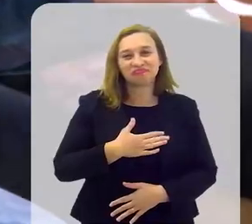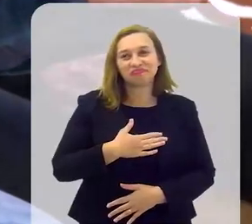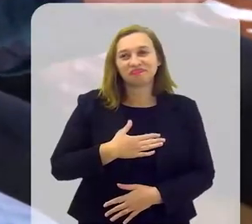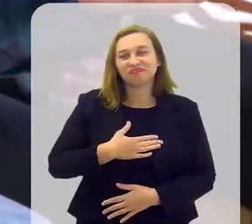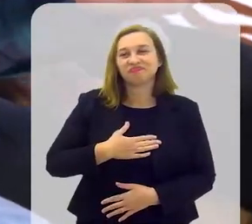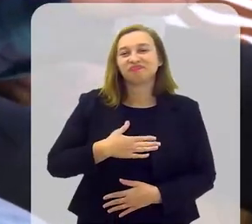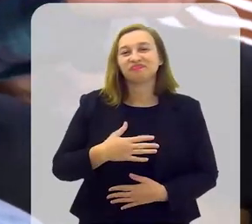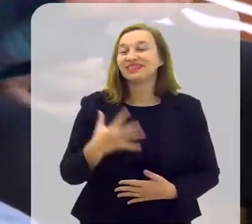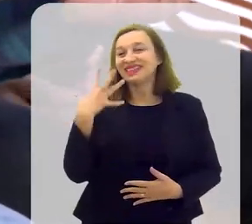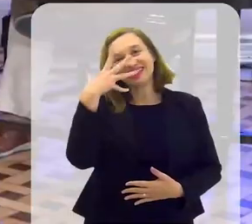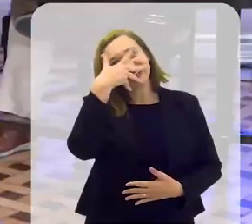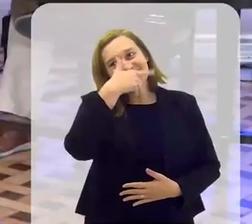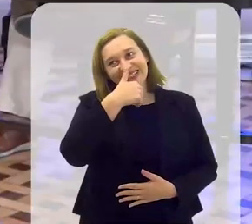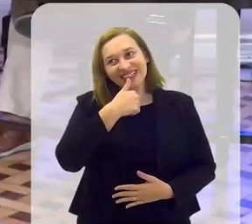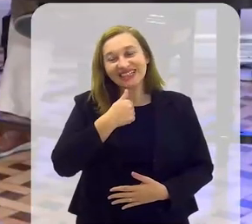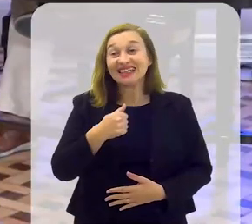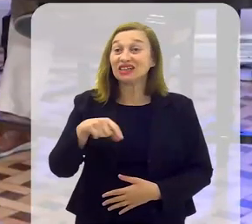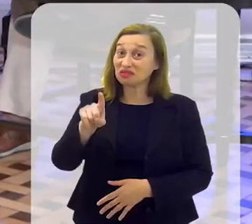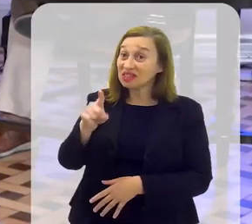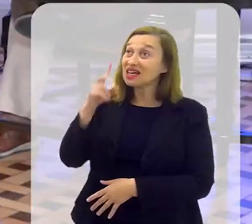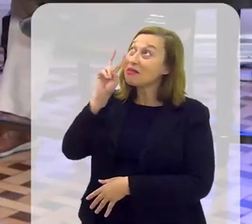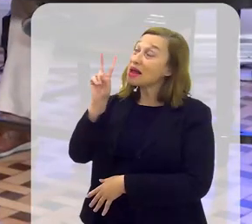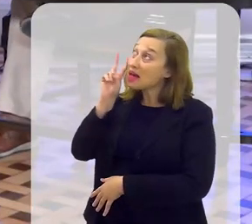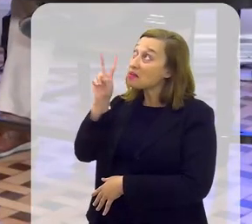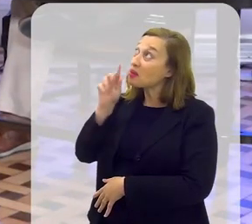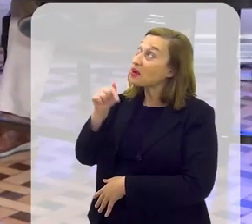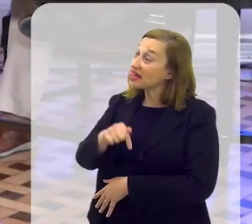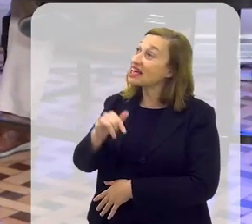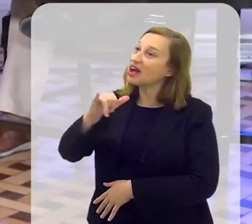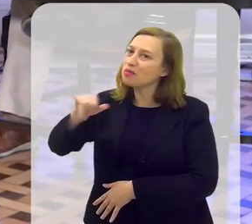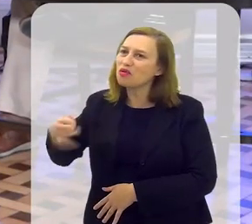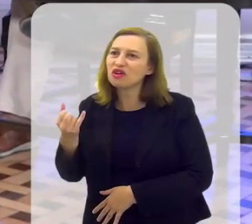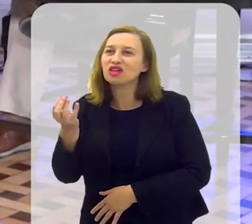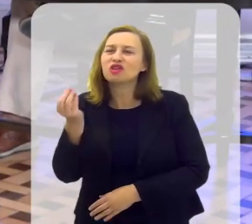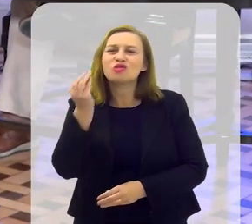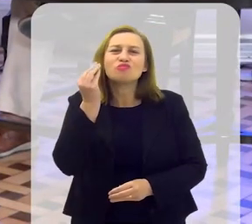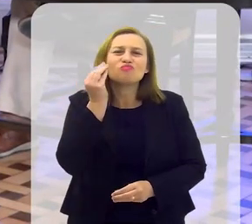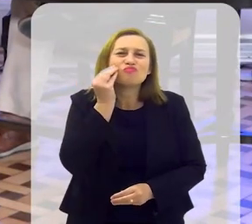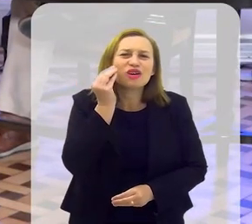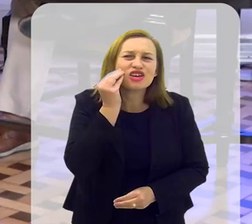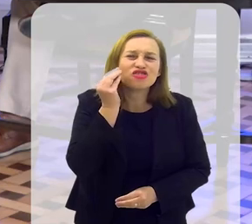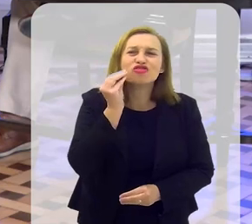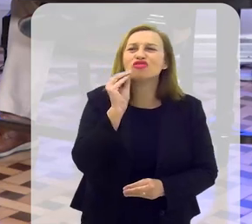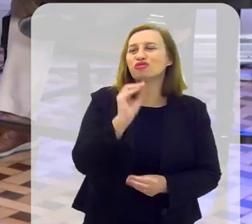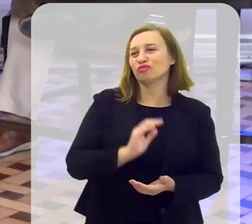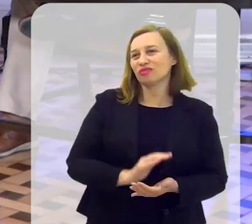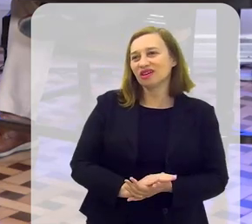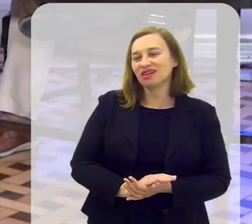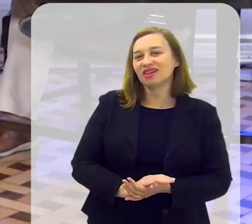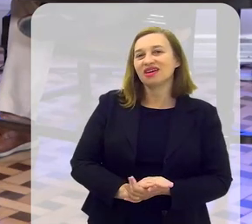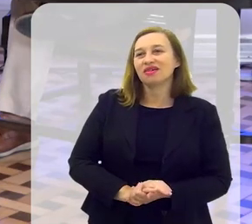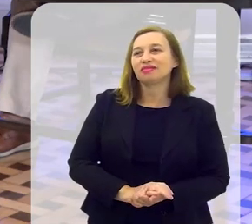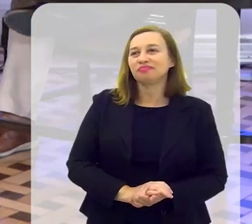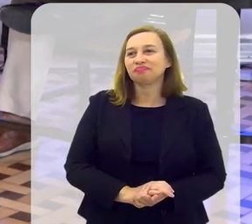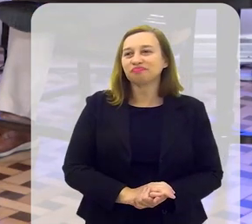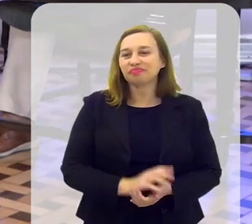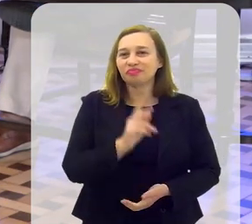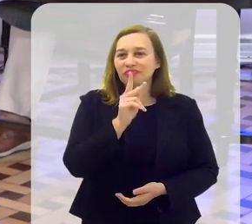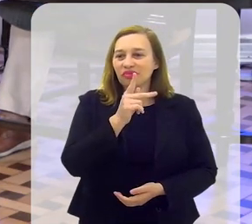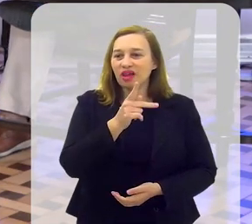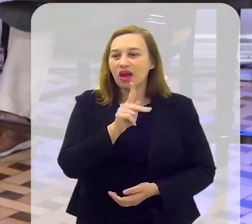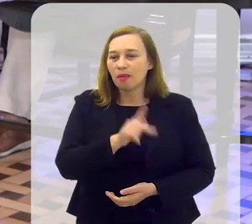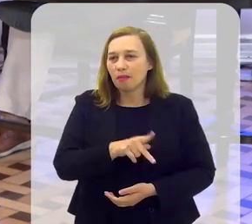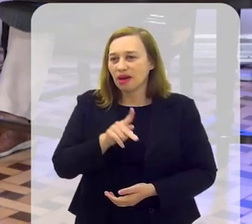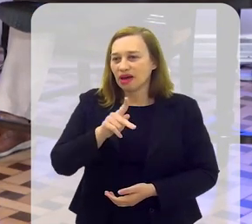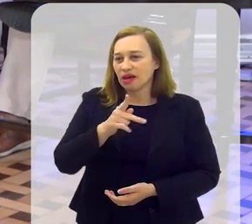coisa linda você até me trouxe a memória aqui Aproveita e manda um grande mais um grande beijo para ele Pastor